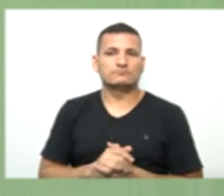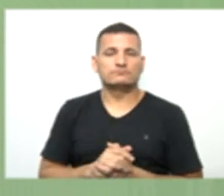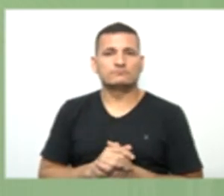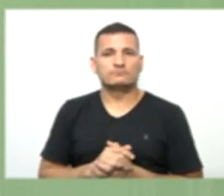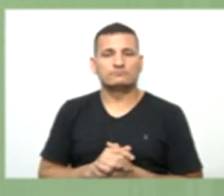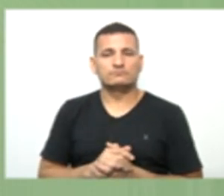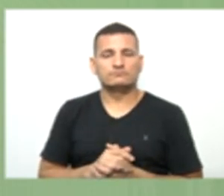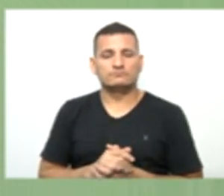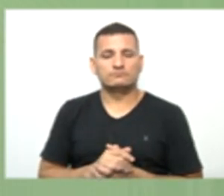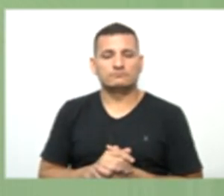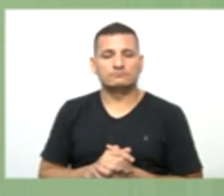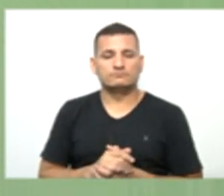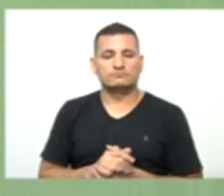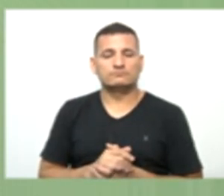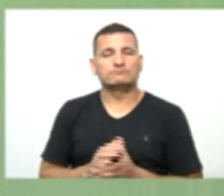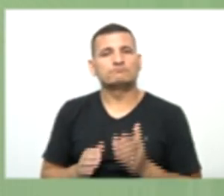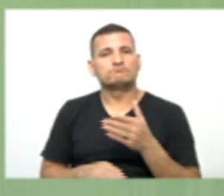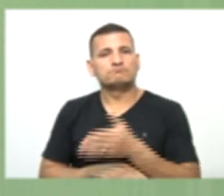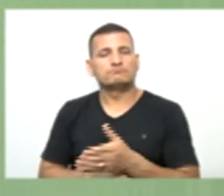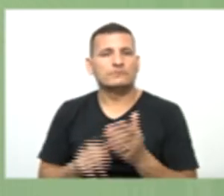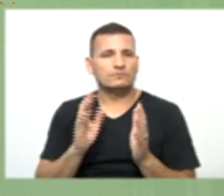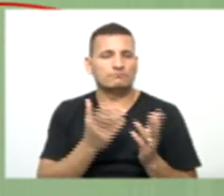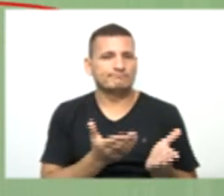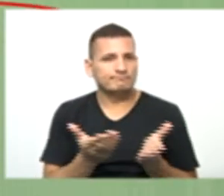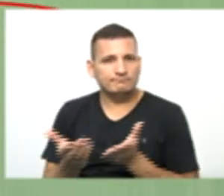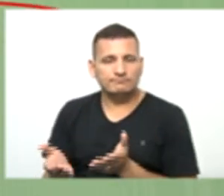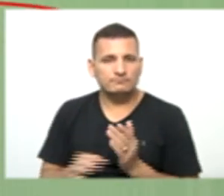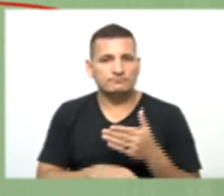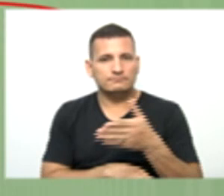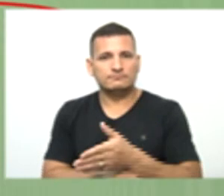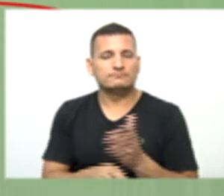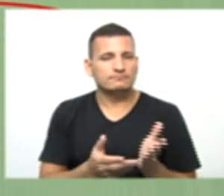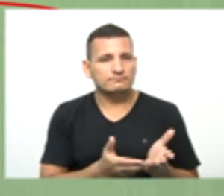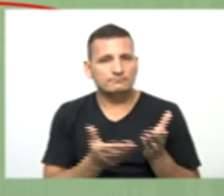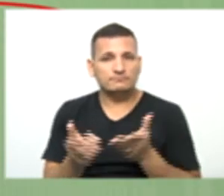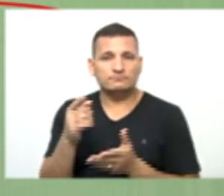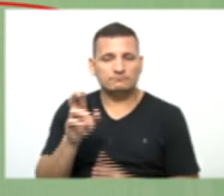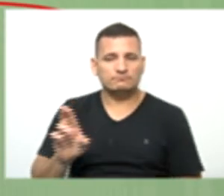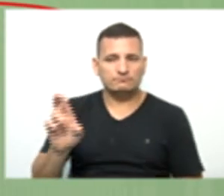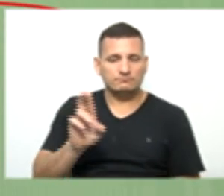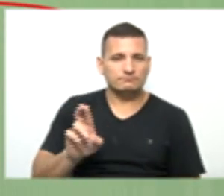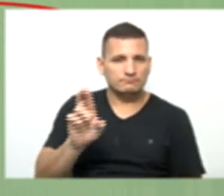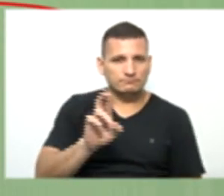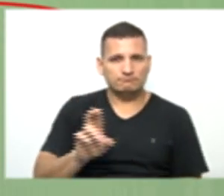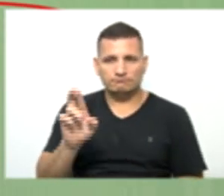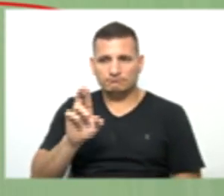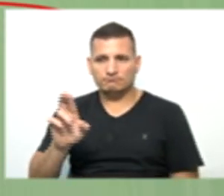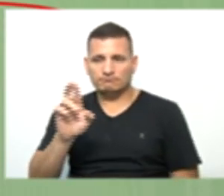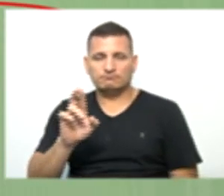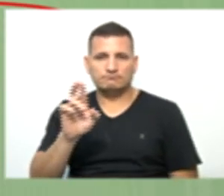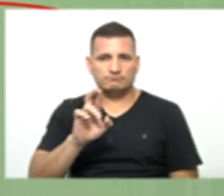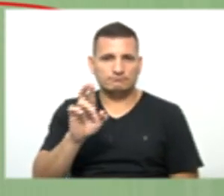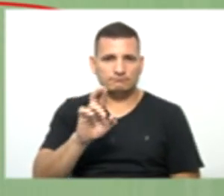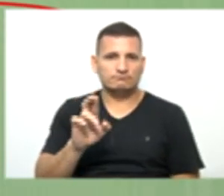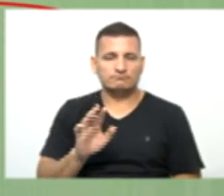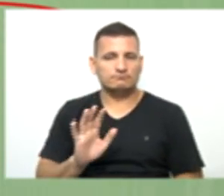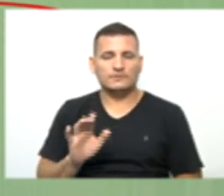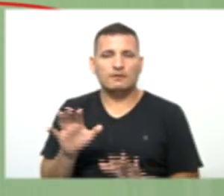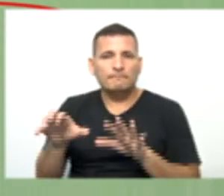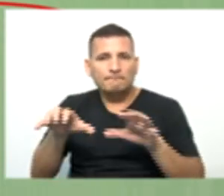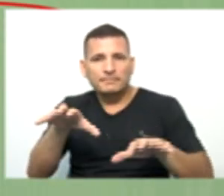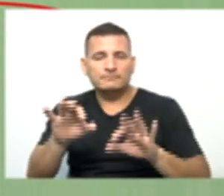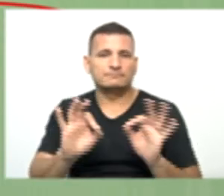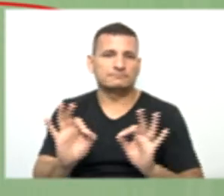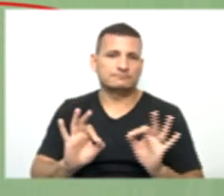como o nome já diz, visitar, né, você vai observar, né, professora? Ninguém vai manipular nada, ninguém